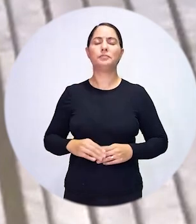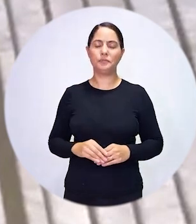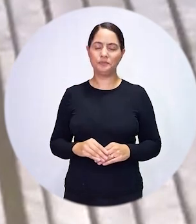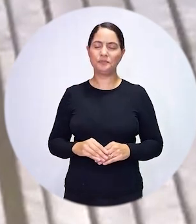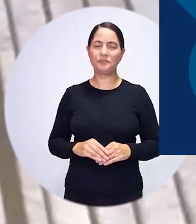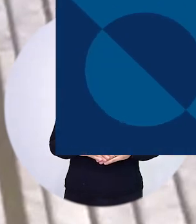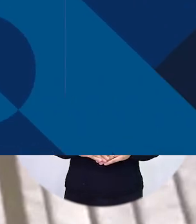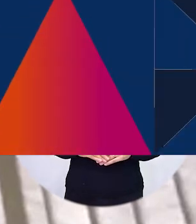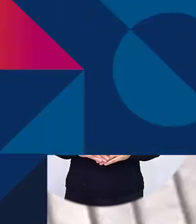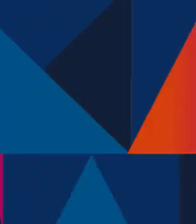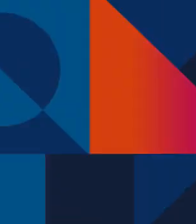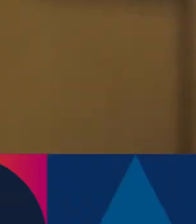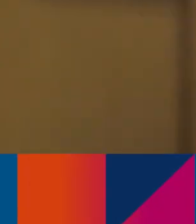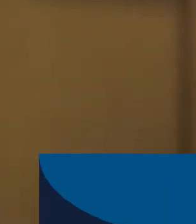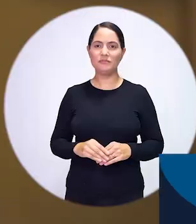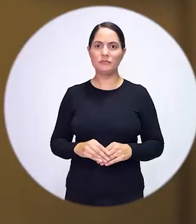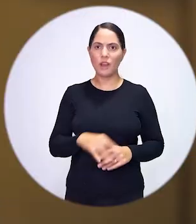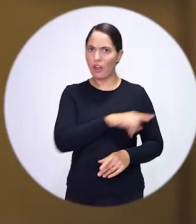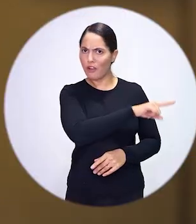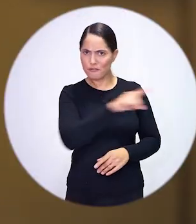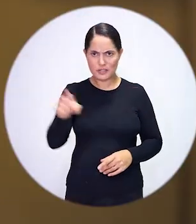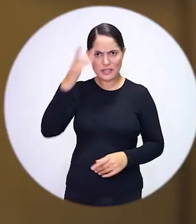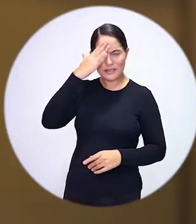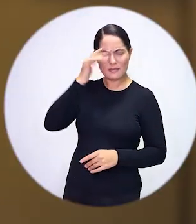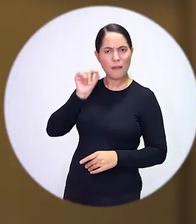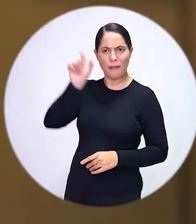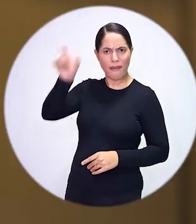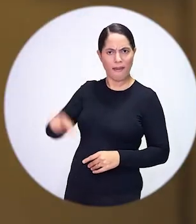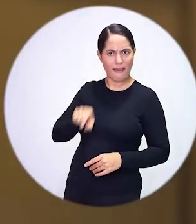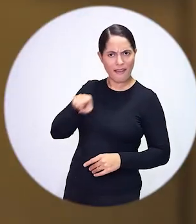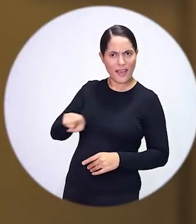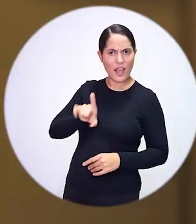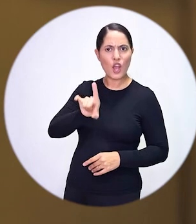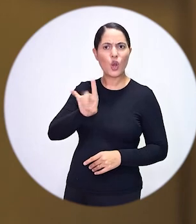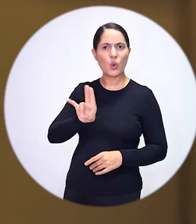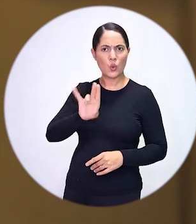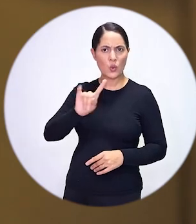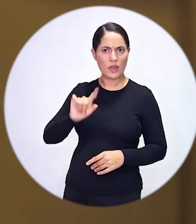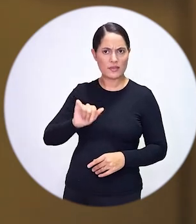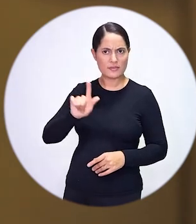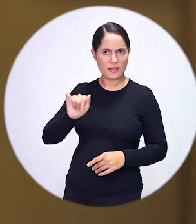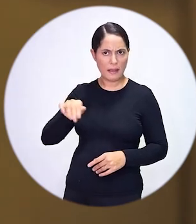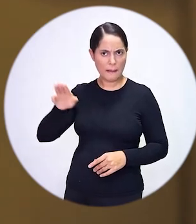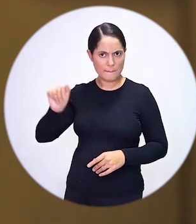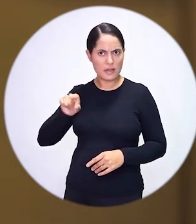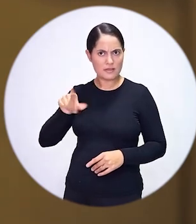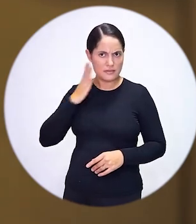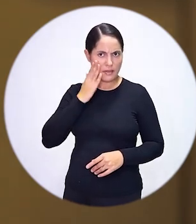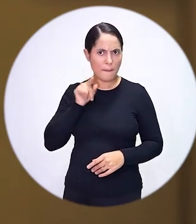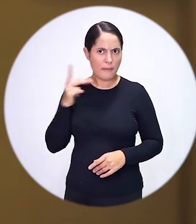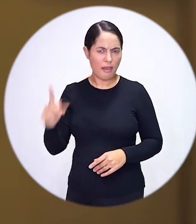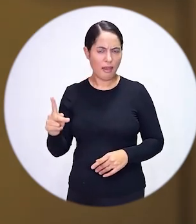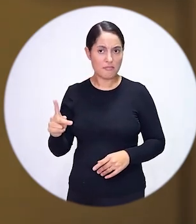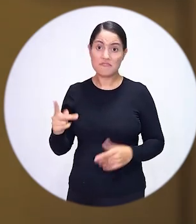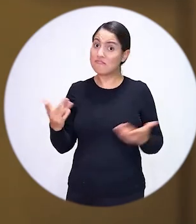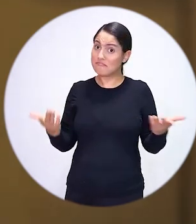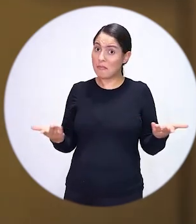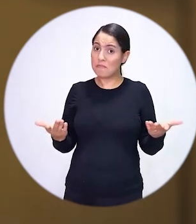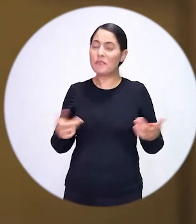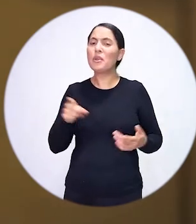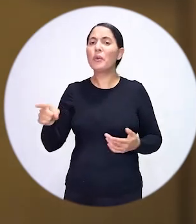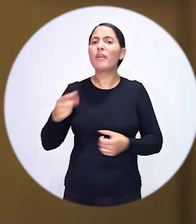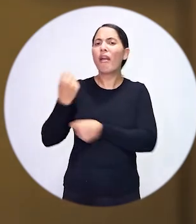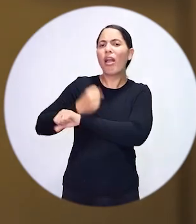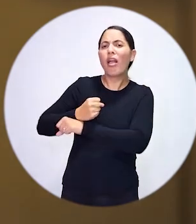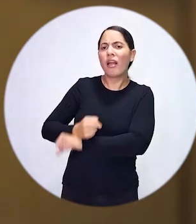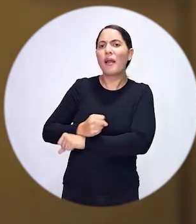atuação profissional. Você sabe quem foi Luiz Gama e o que ele fez para ajudar a acabar com a escravidão? A Ordem